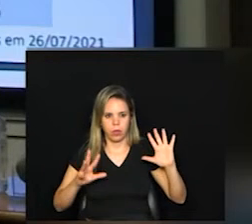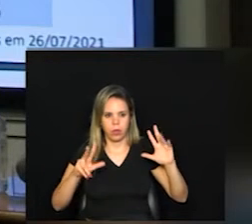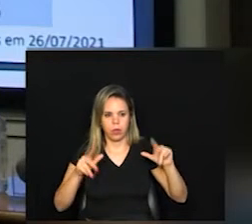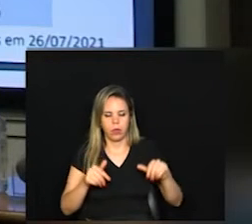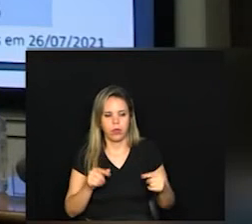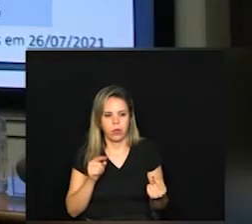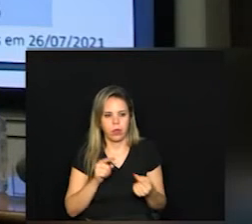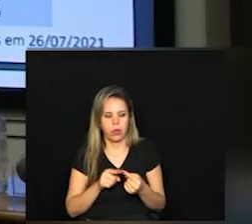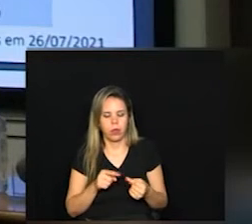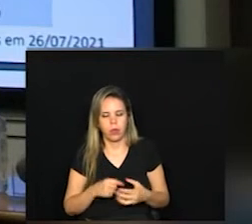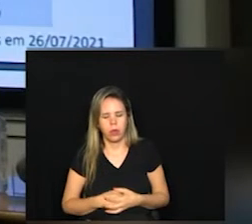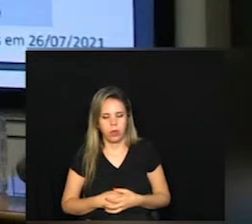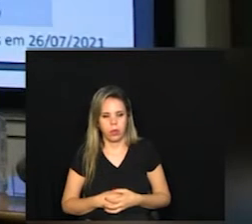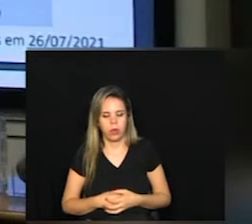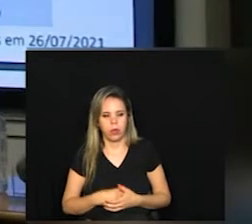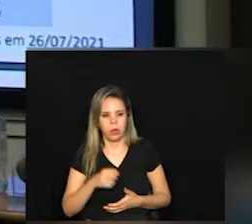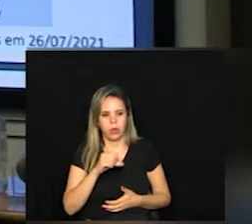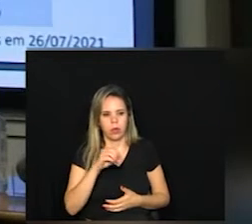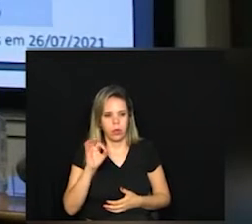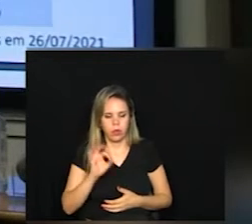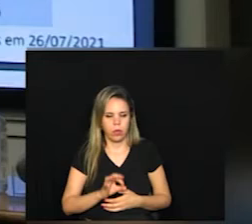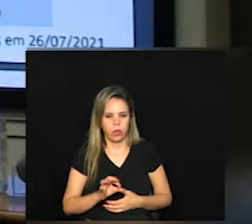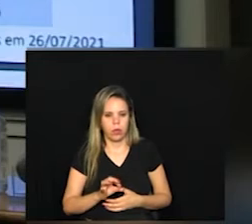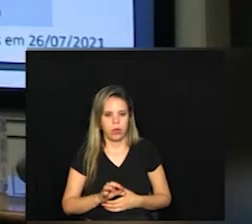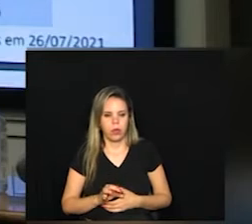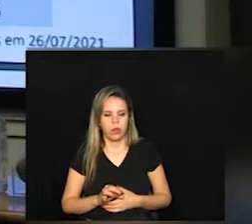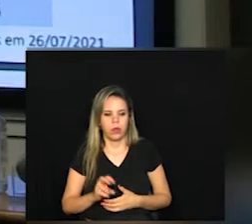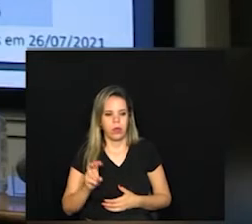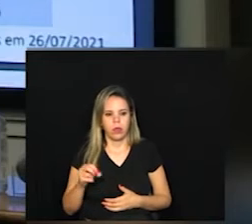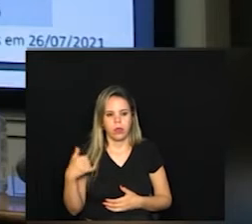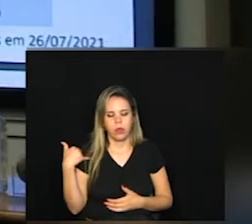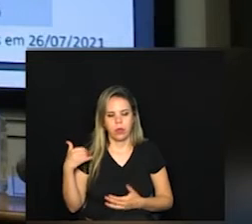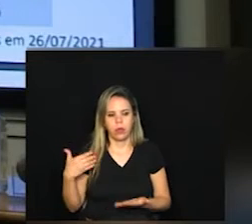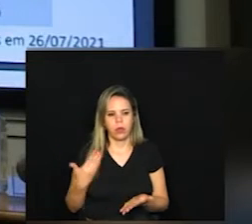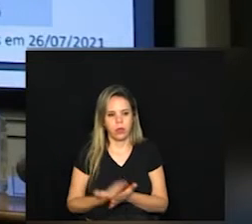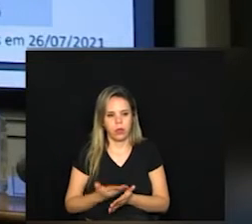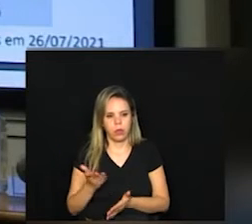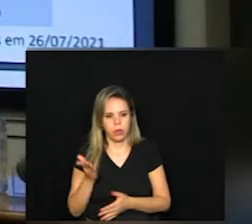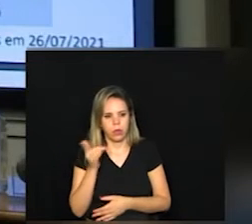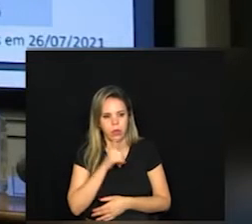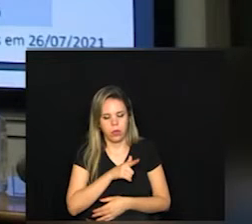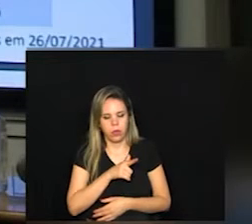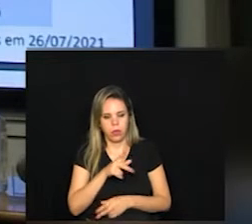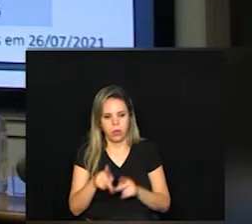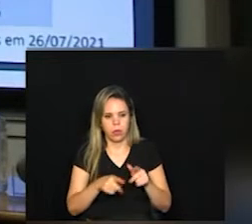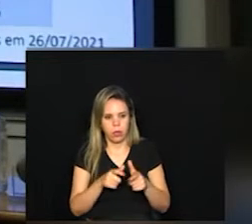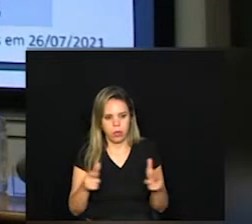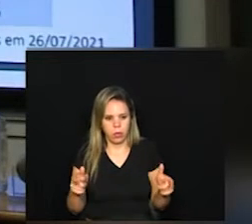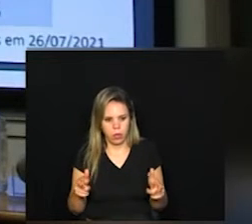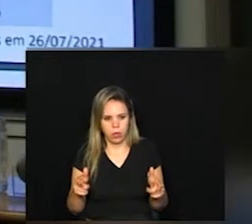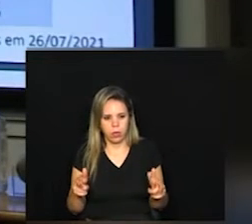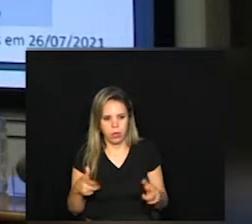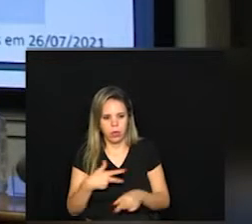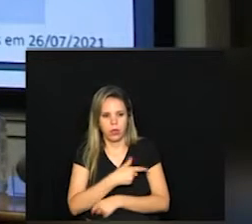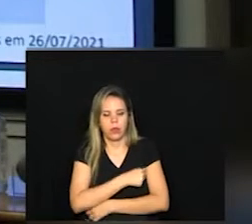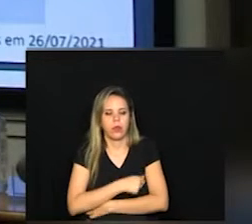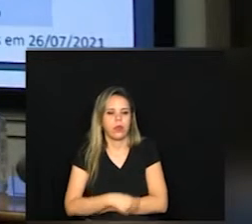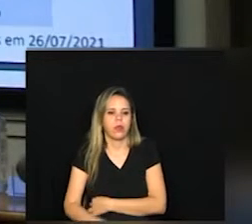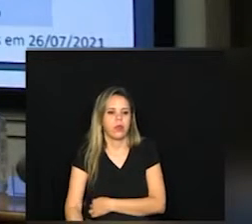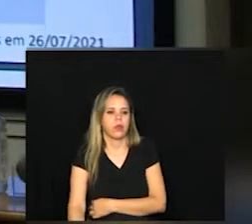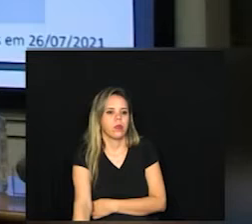A meta é mais de 90%, então desde os 50 anos a gente já conseguiu que a população-alvo fosse